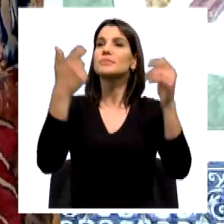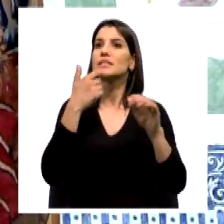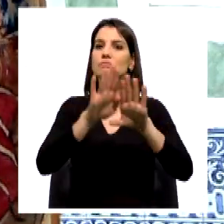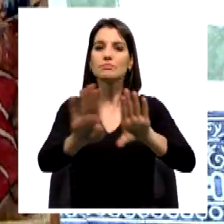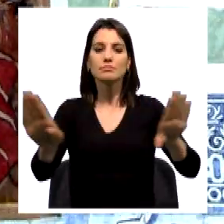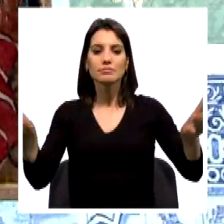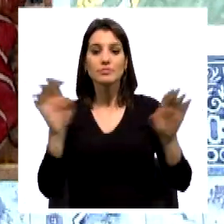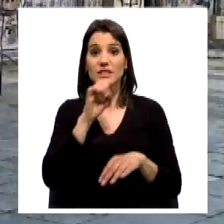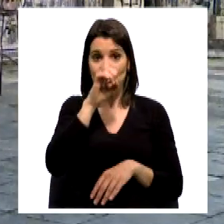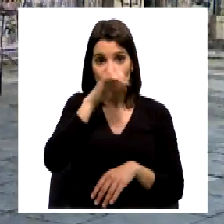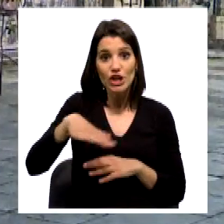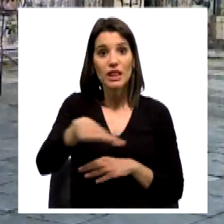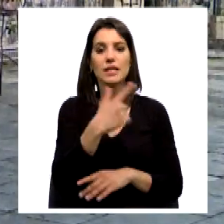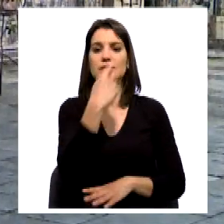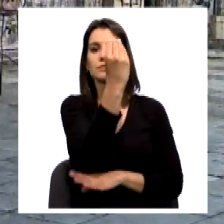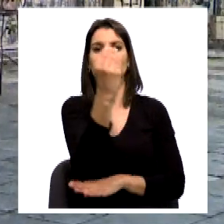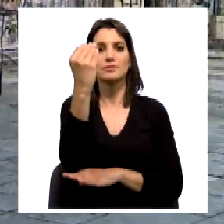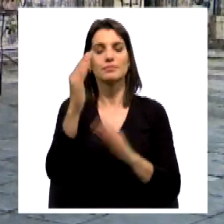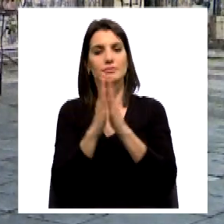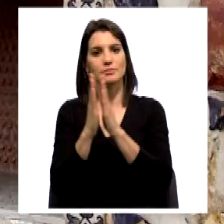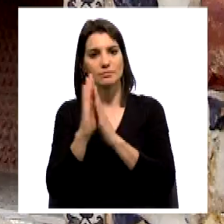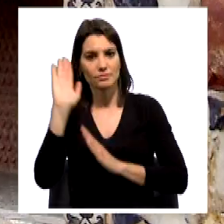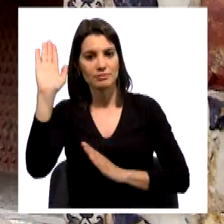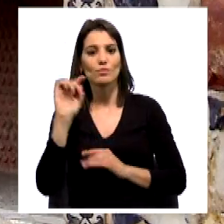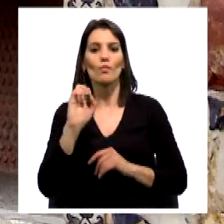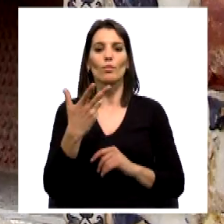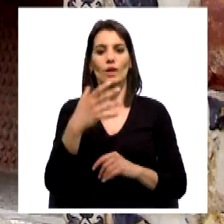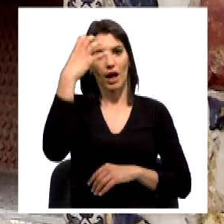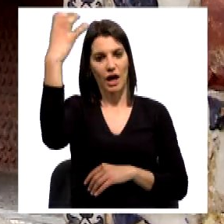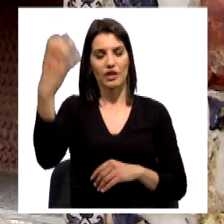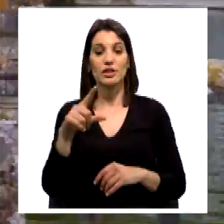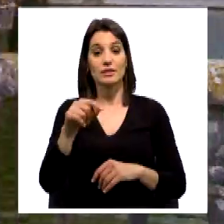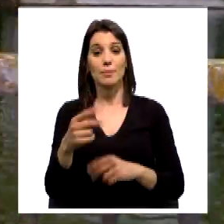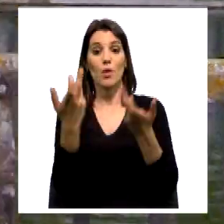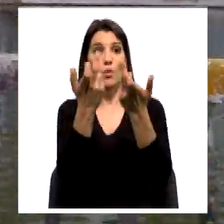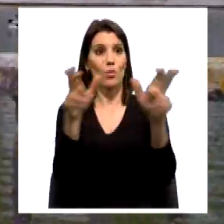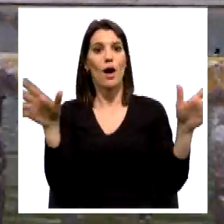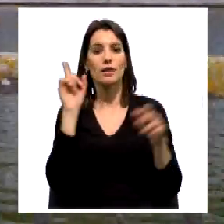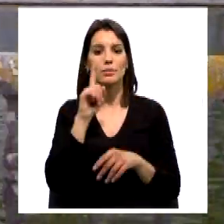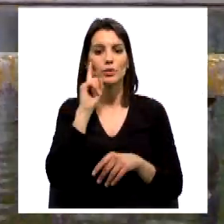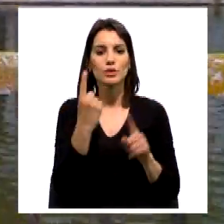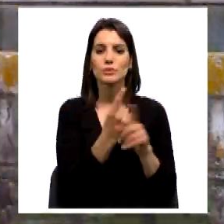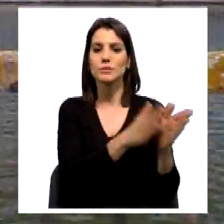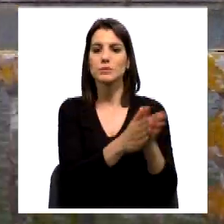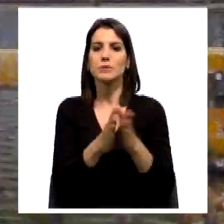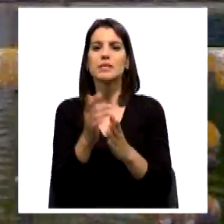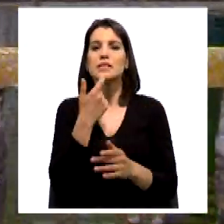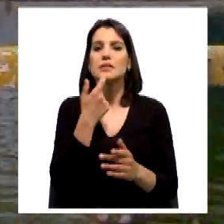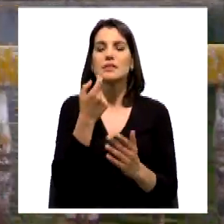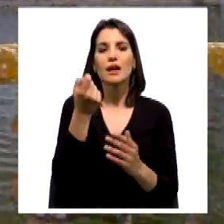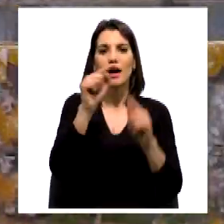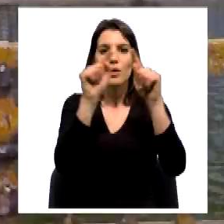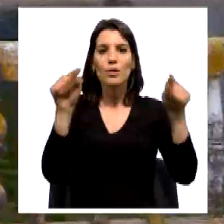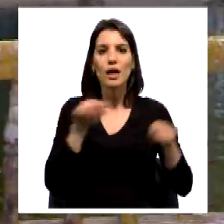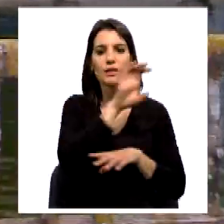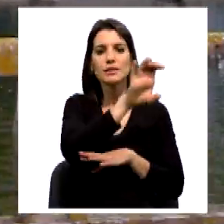painéis e estuques. Pelos jardins há estátuas dedicadas a deuses ou a reis. Também ao ar livre está uma das mais importantes coleções